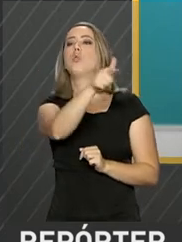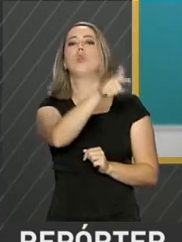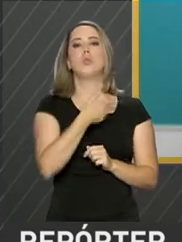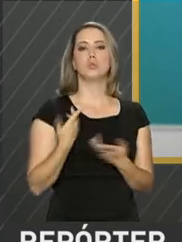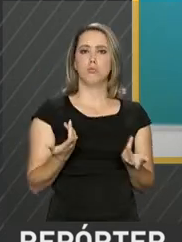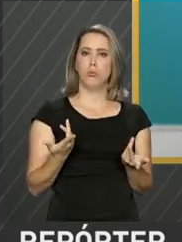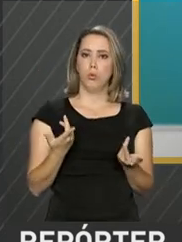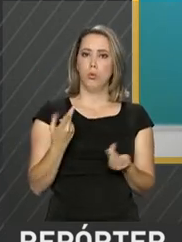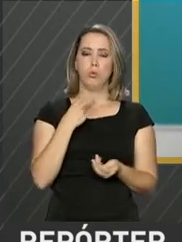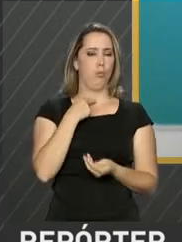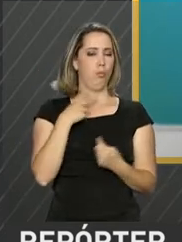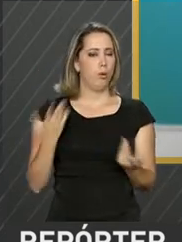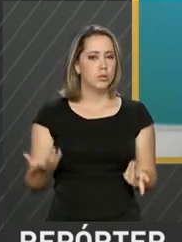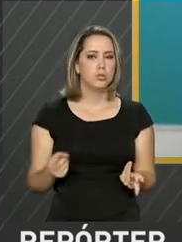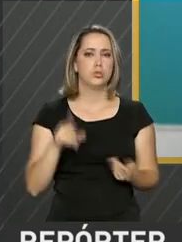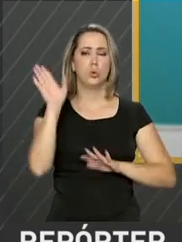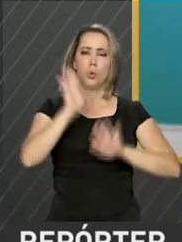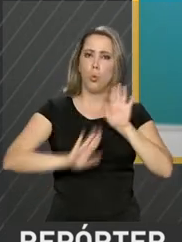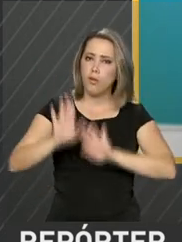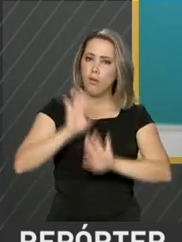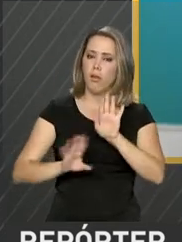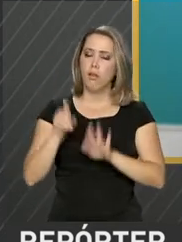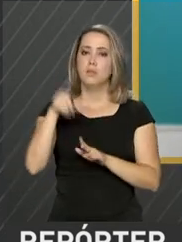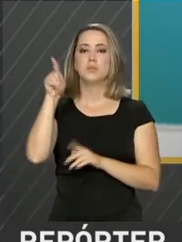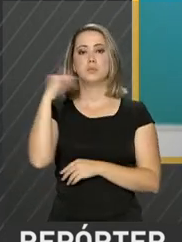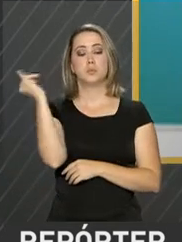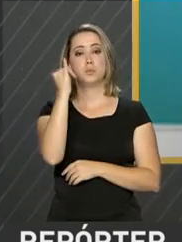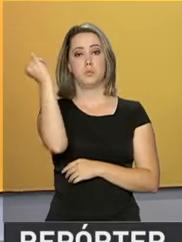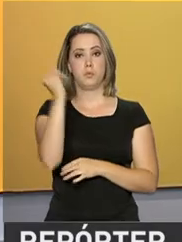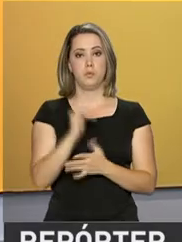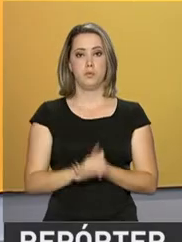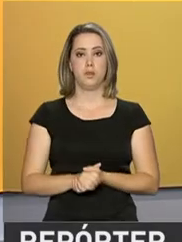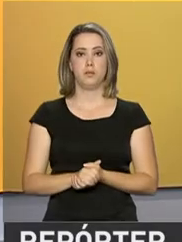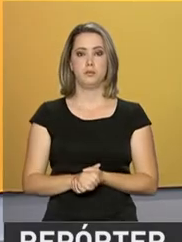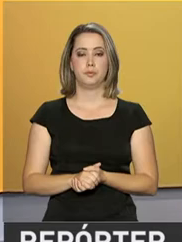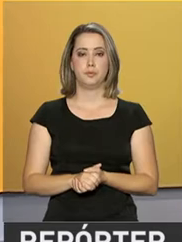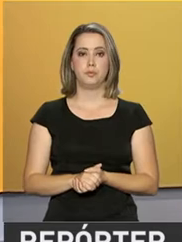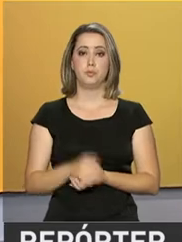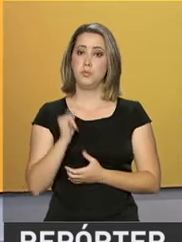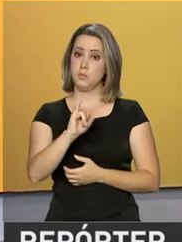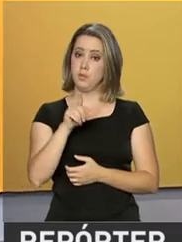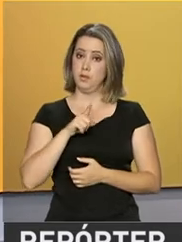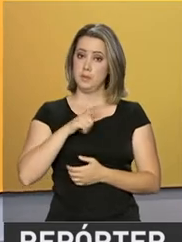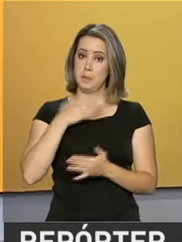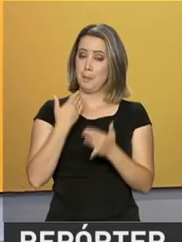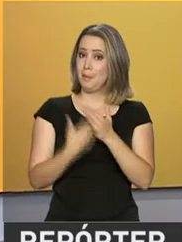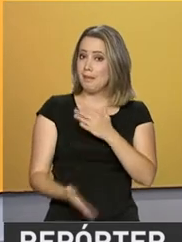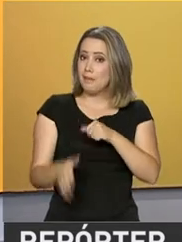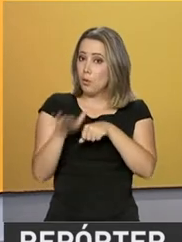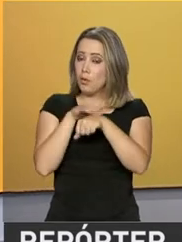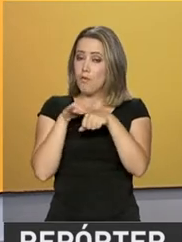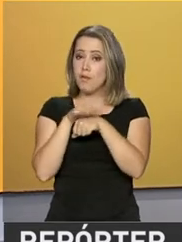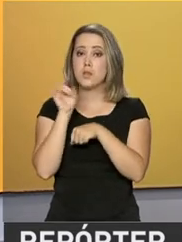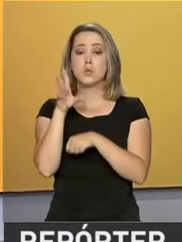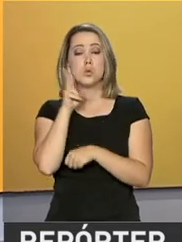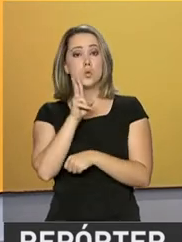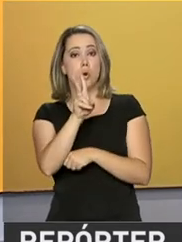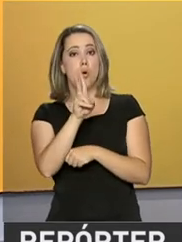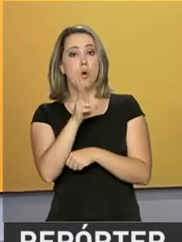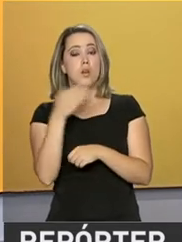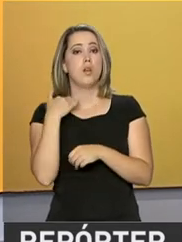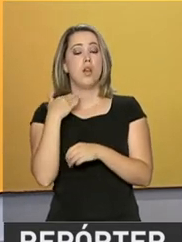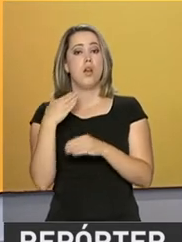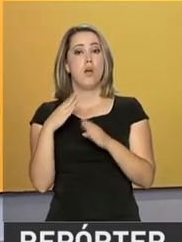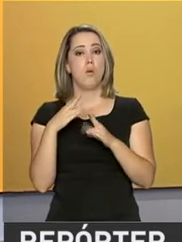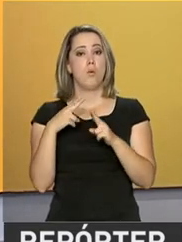assim, todos os cuidados, né, são importantes nessa hora. E se você perdeu a conversa, basta acessar o Facebook